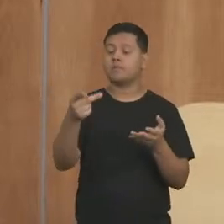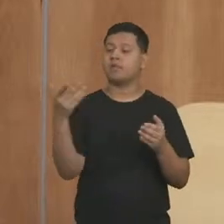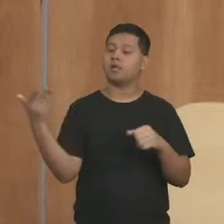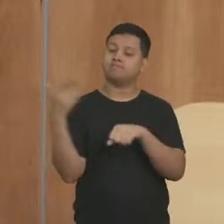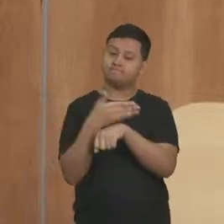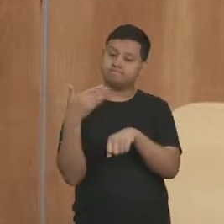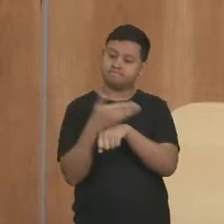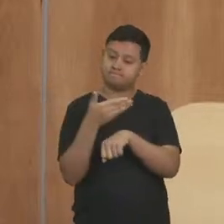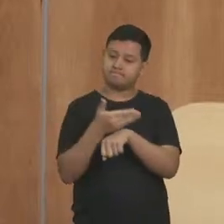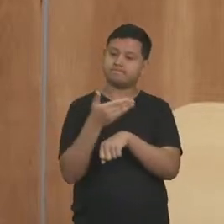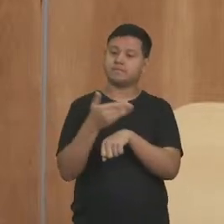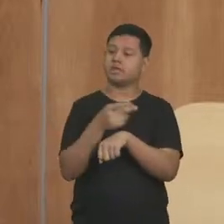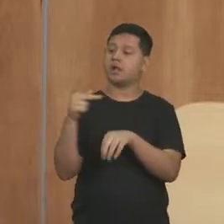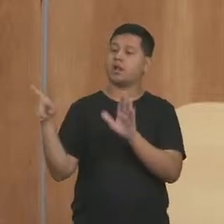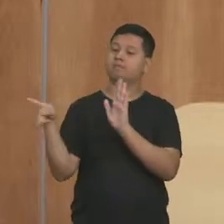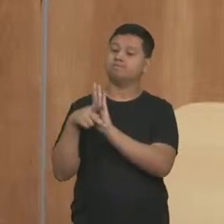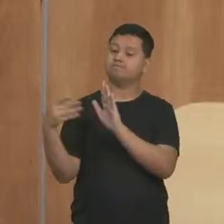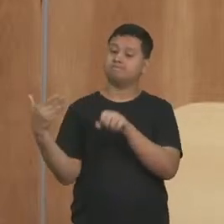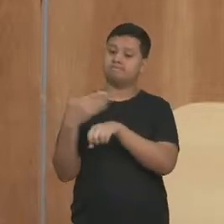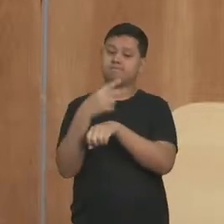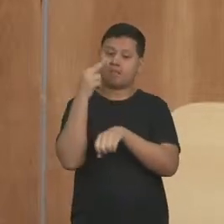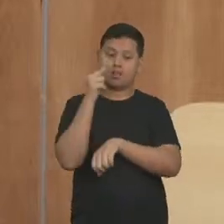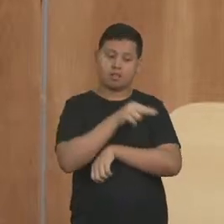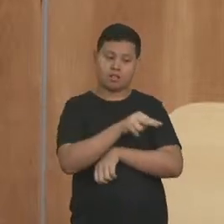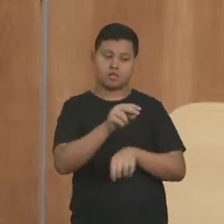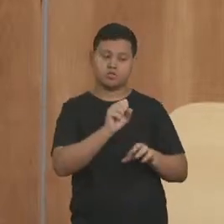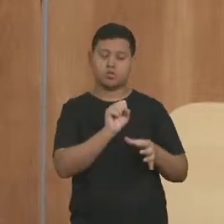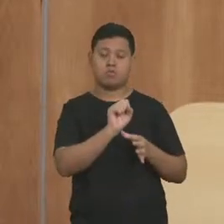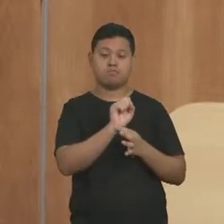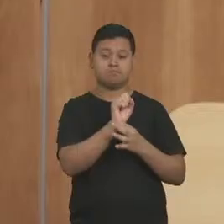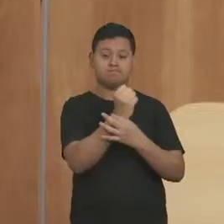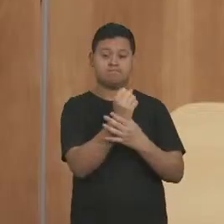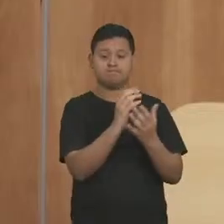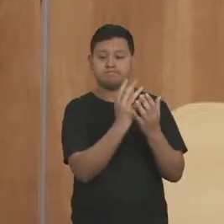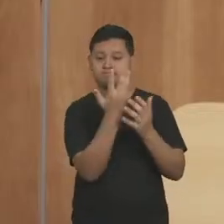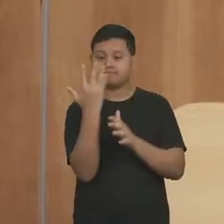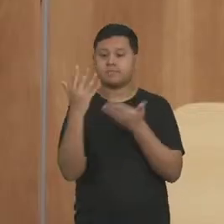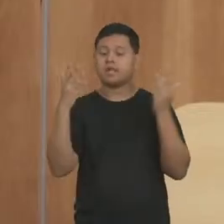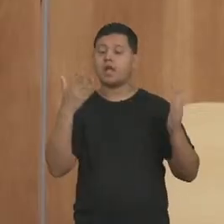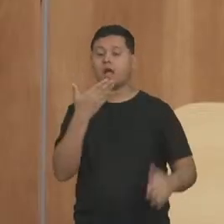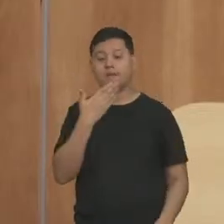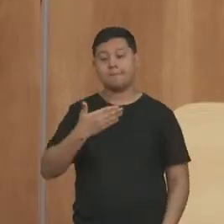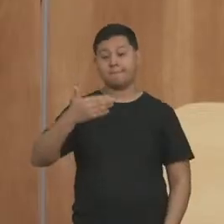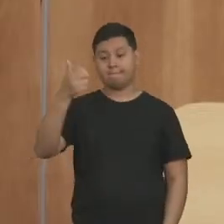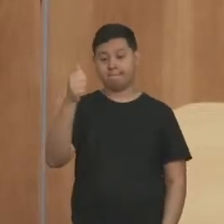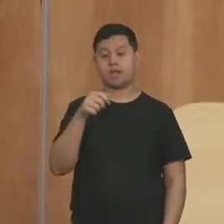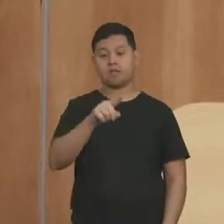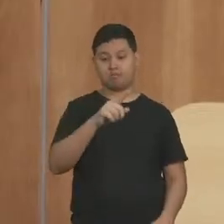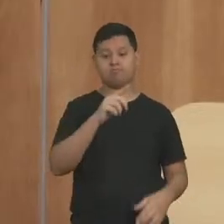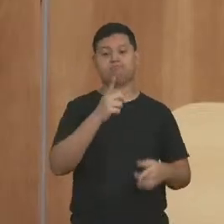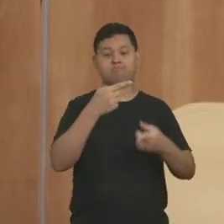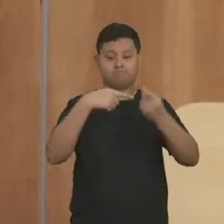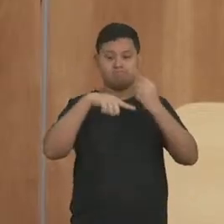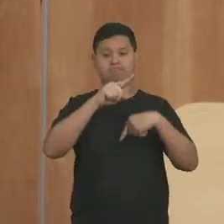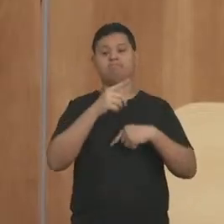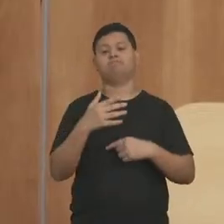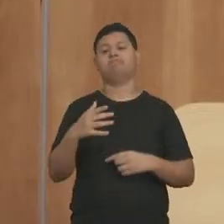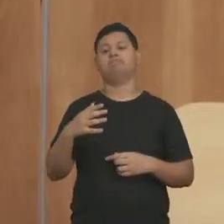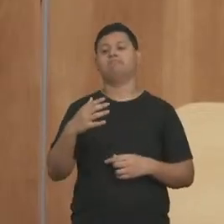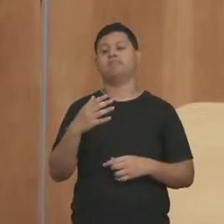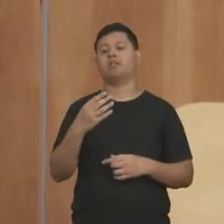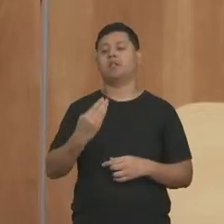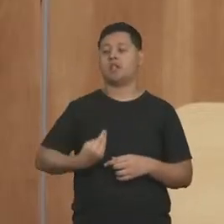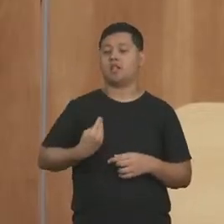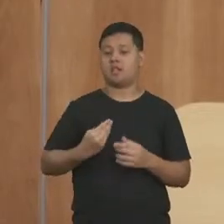participação da comunidade no processo de preservação e melhoria e recuperação da qualidade